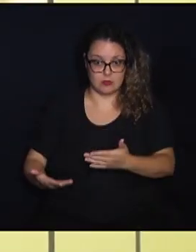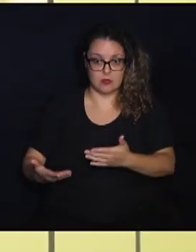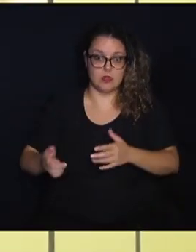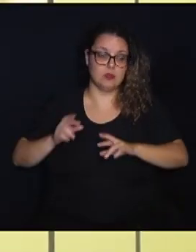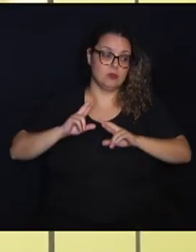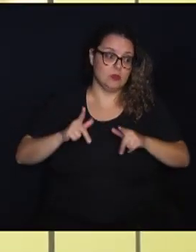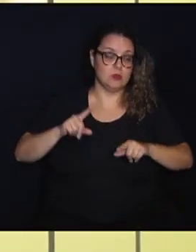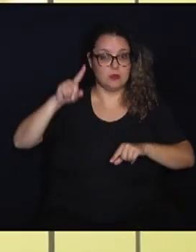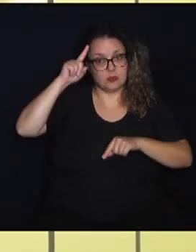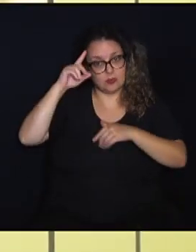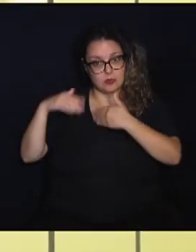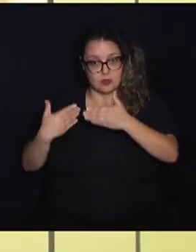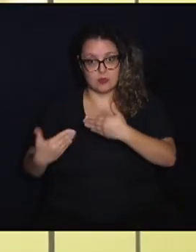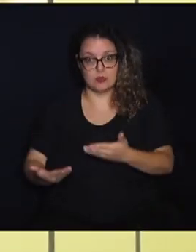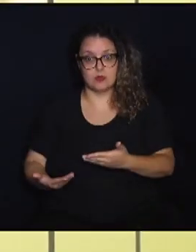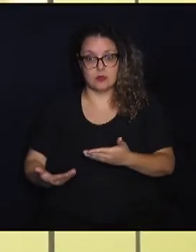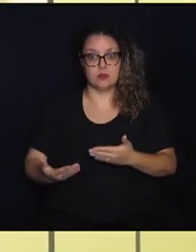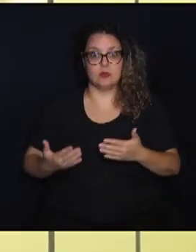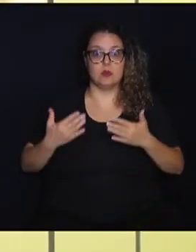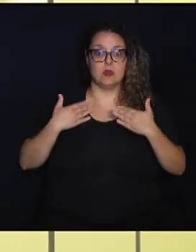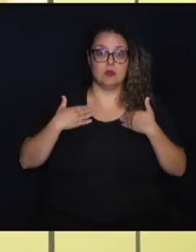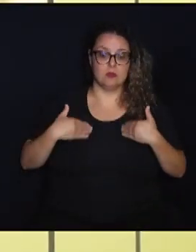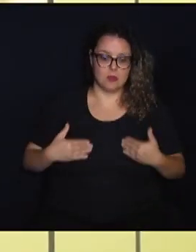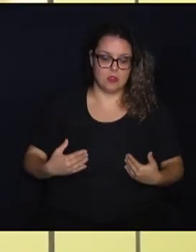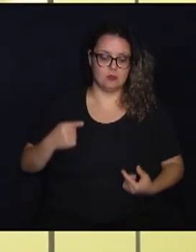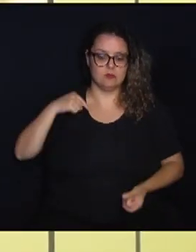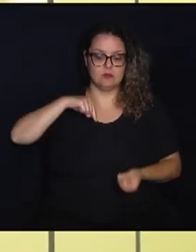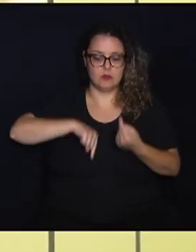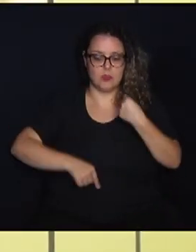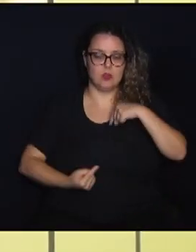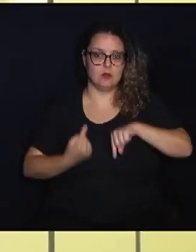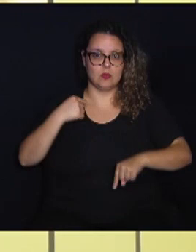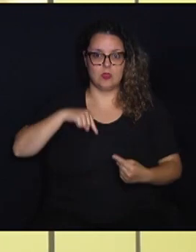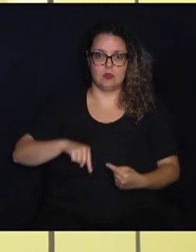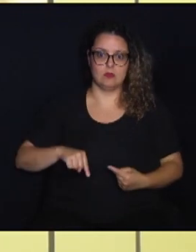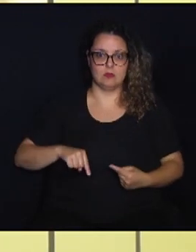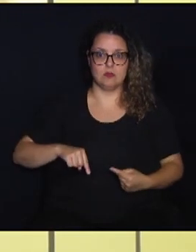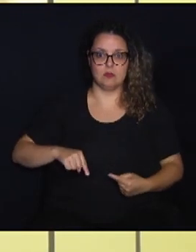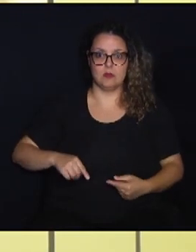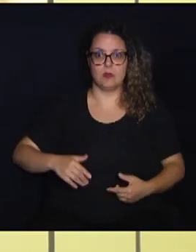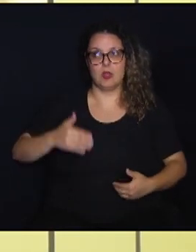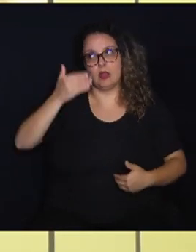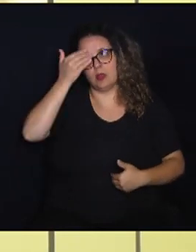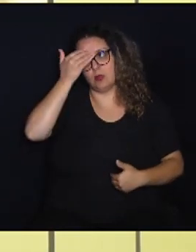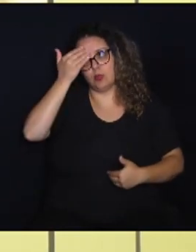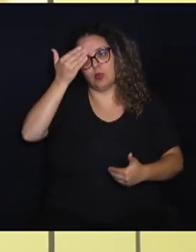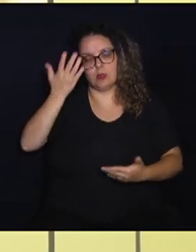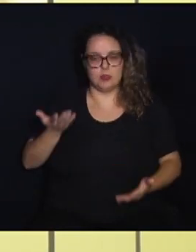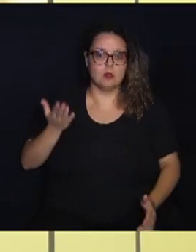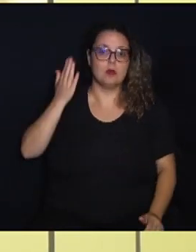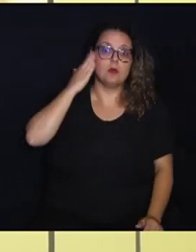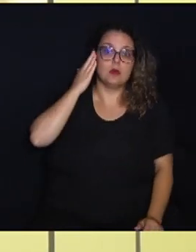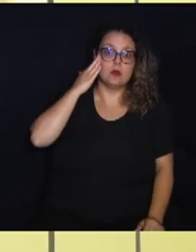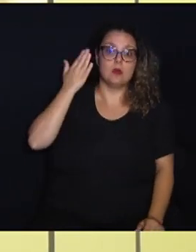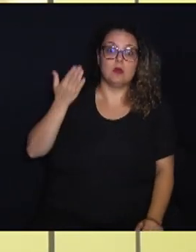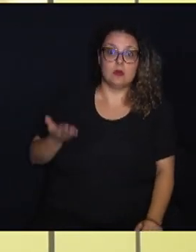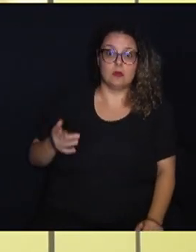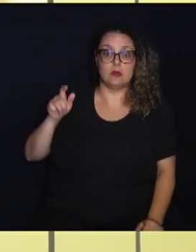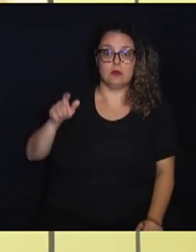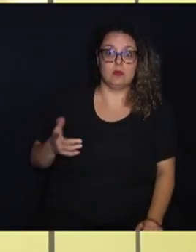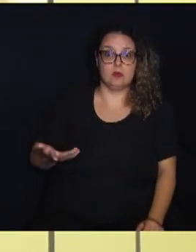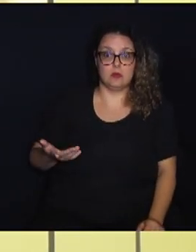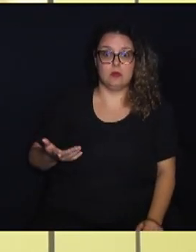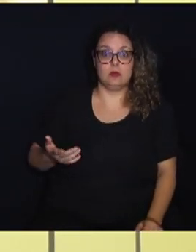você está fazendo, o seu metabolismo vai agradecer. Entendeu? Porque ele vai entender que a pessoa saiu